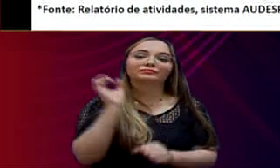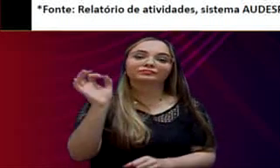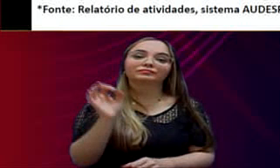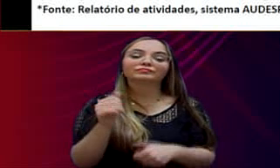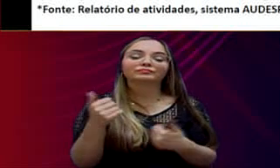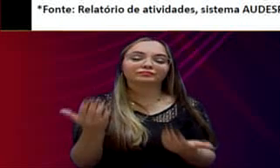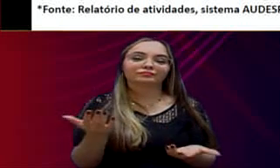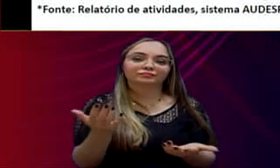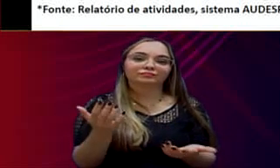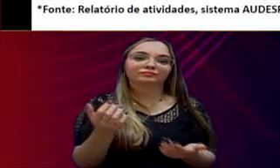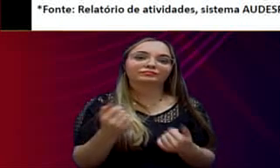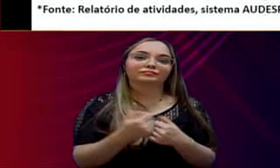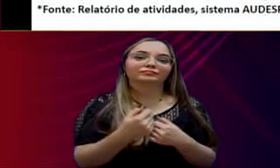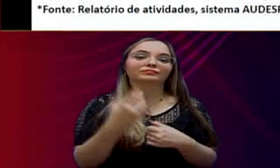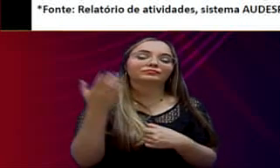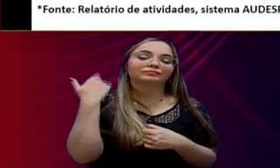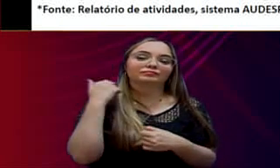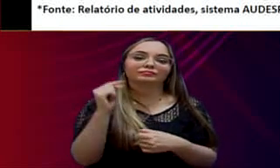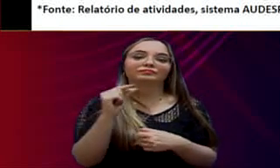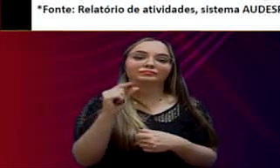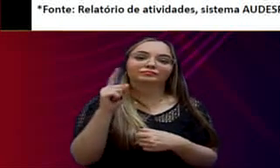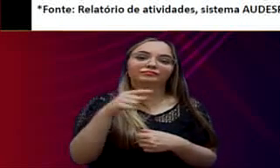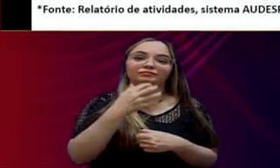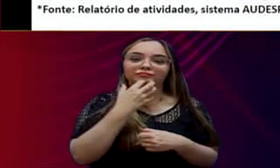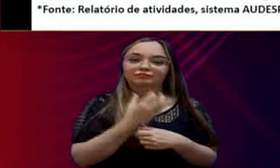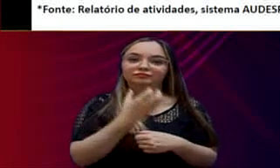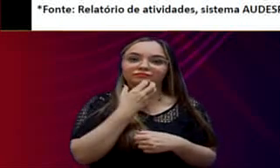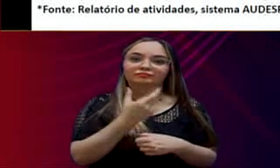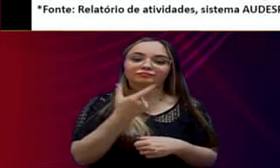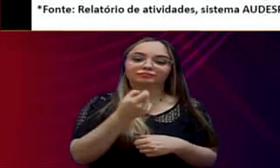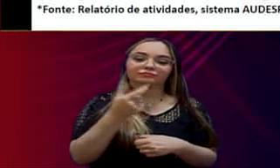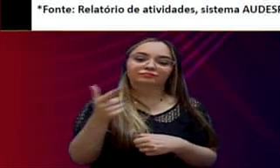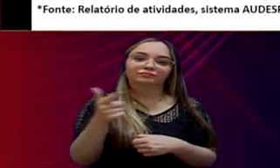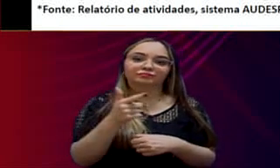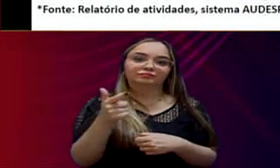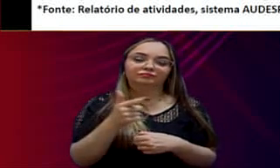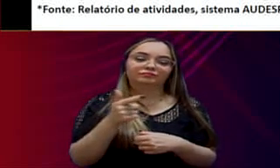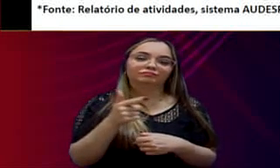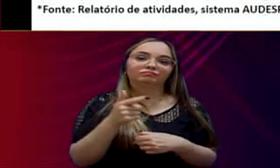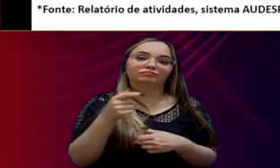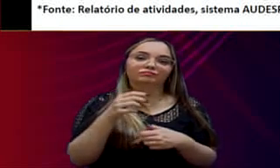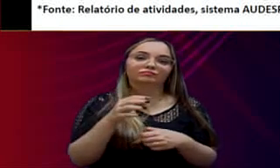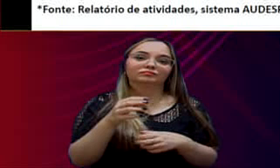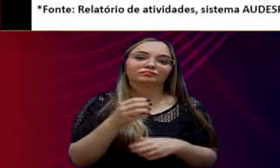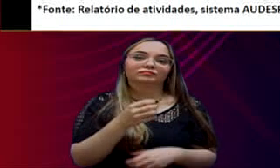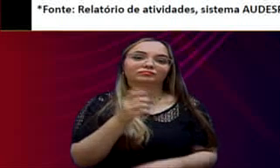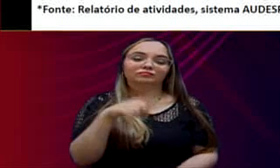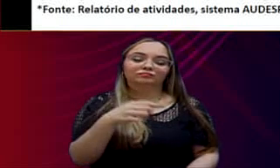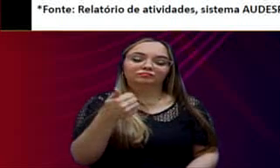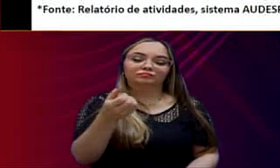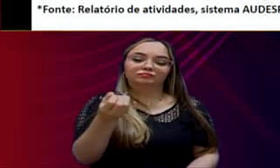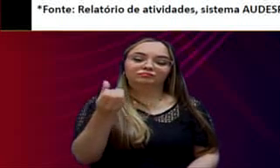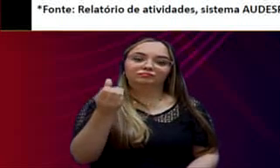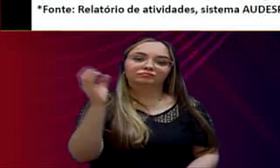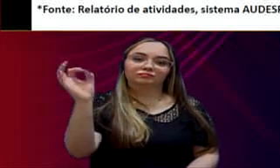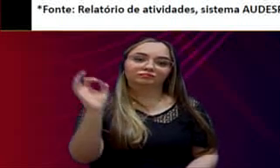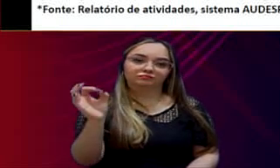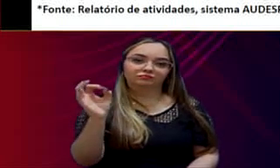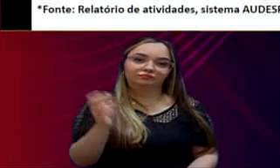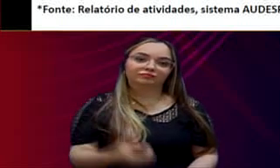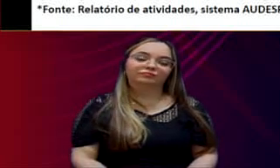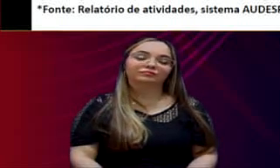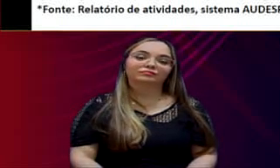o índice recente foi de dezembro de 2022 que deu 106% a previsão